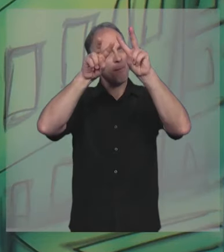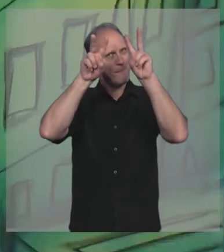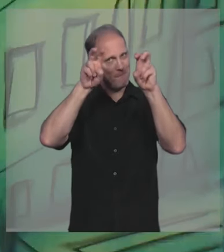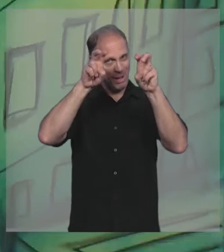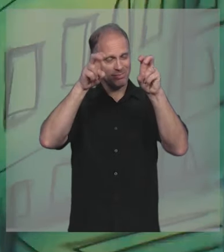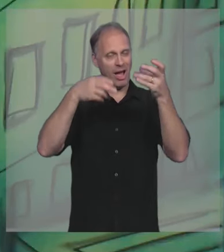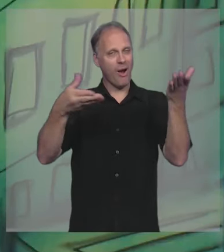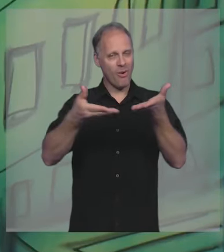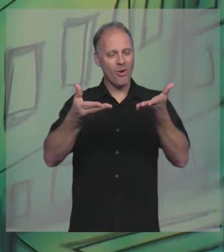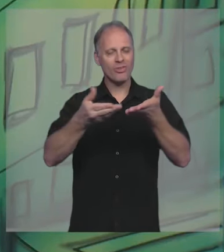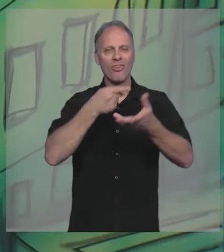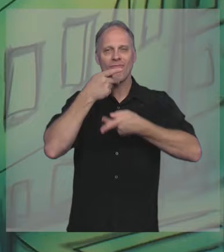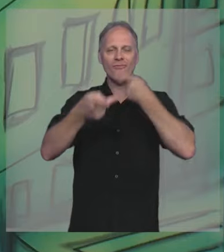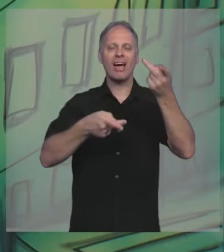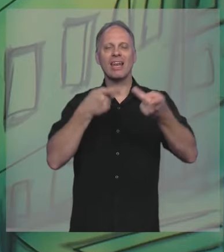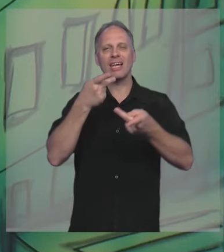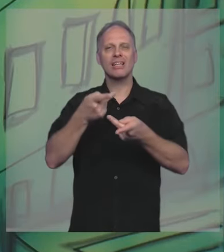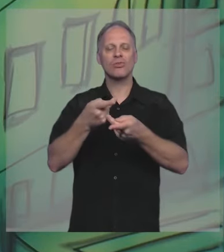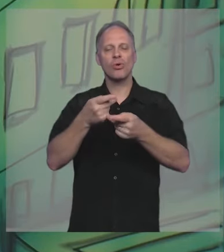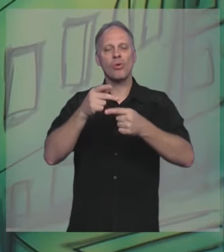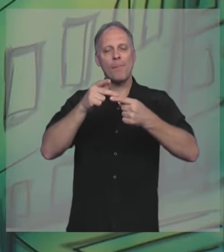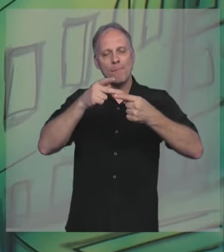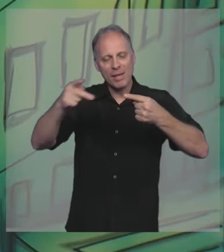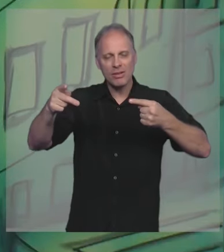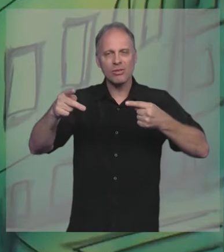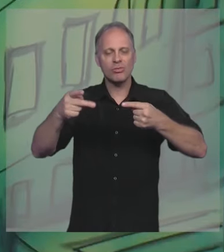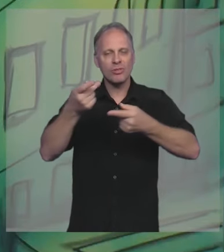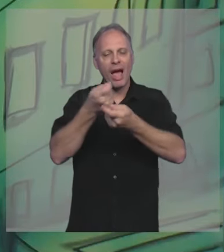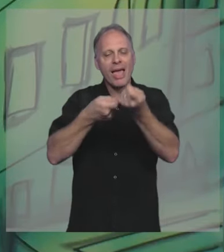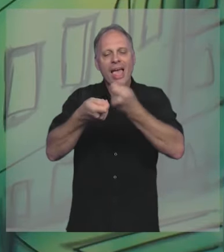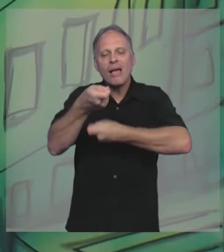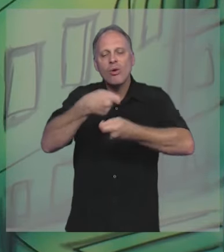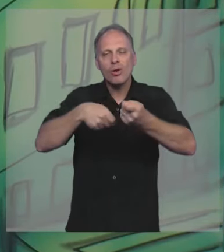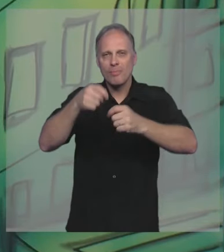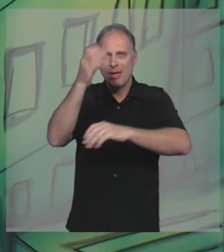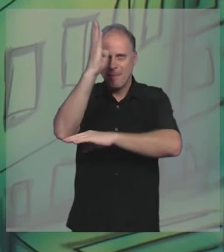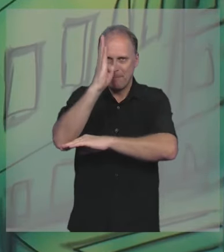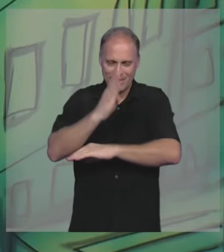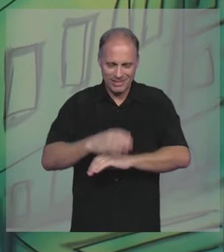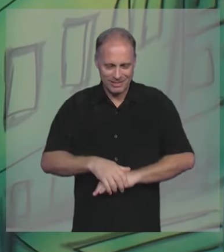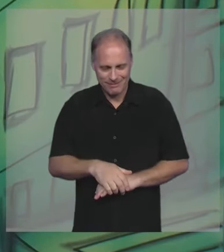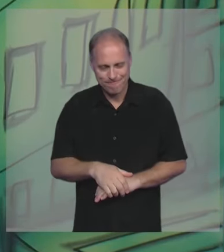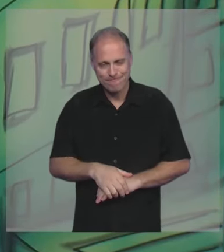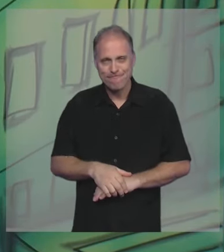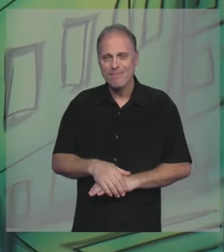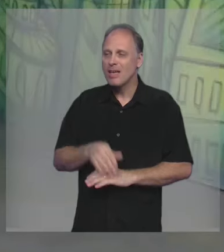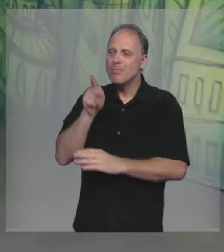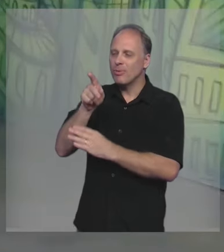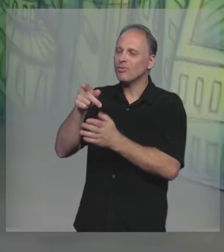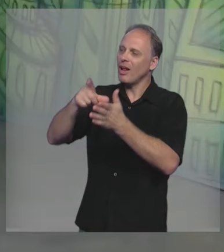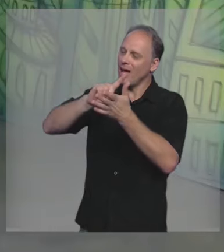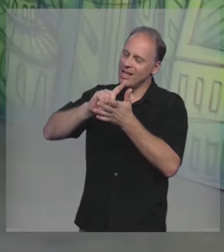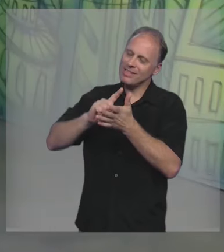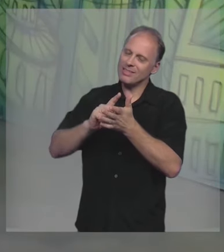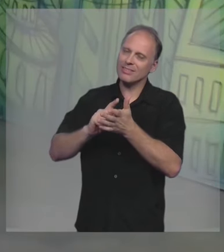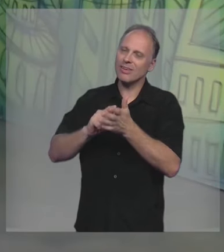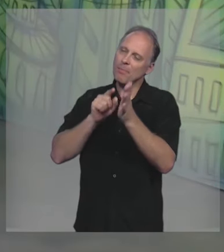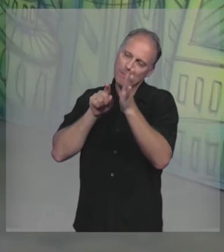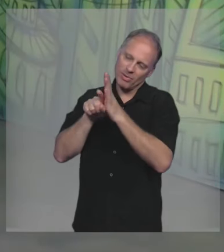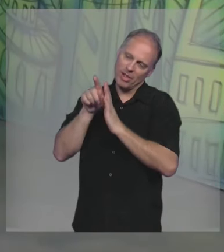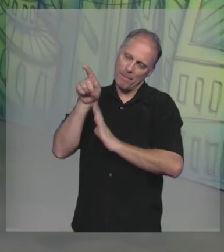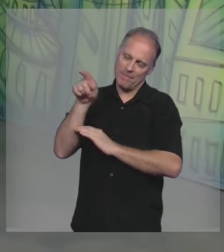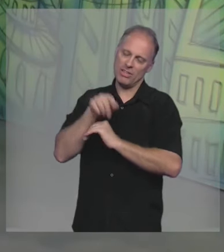Voltamos com o Em Pauta, hoje falando sobre o período atual da nossa economia. Professora, no final do bloco anterior eu tinha